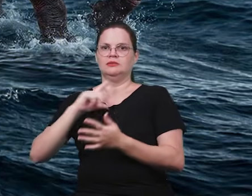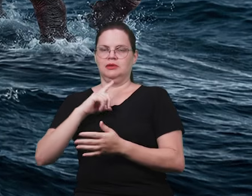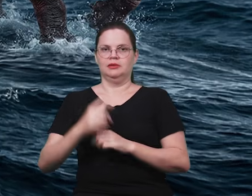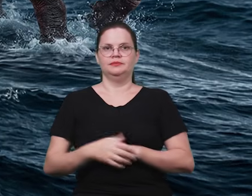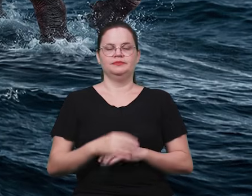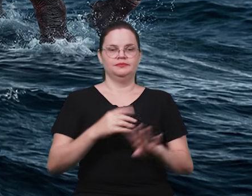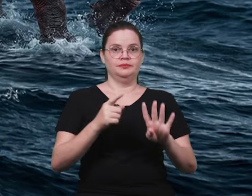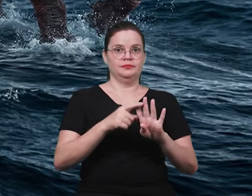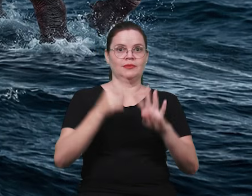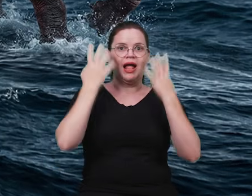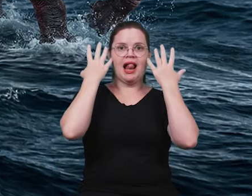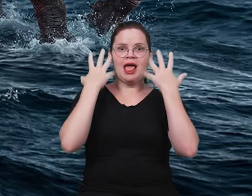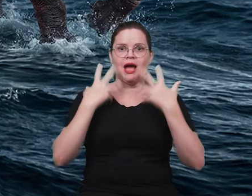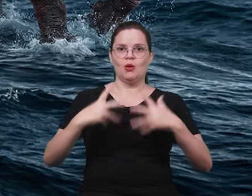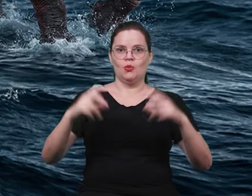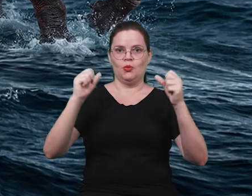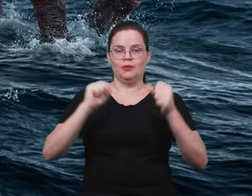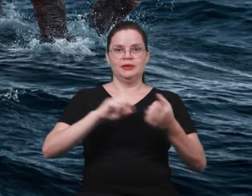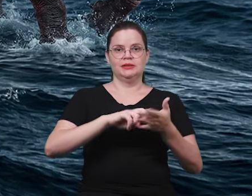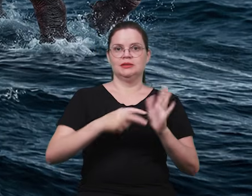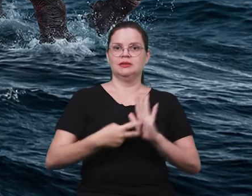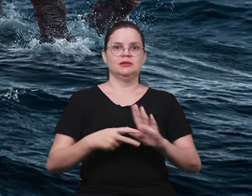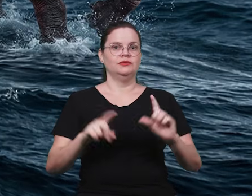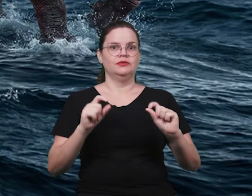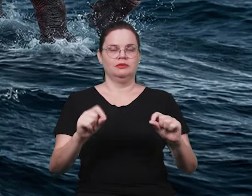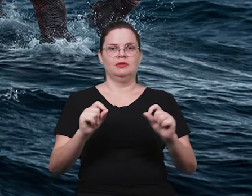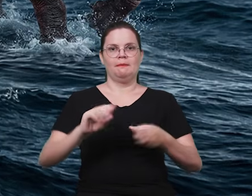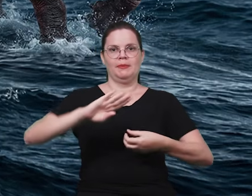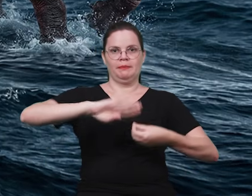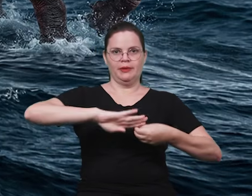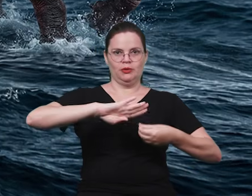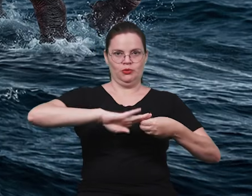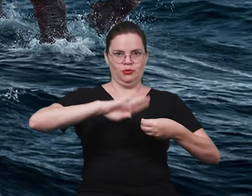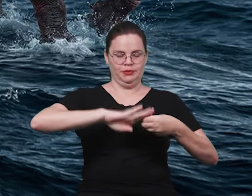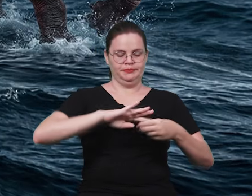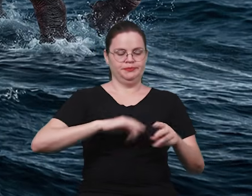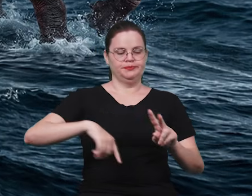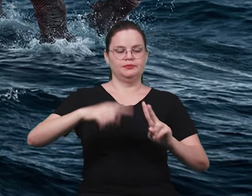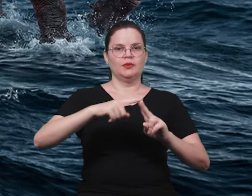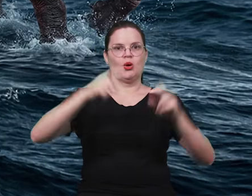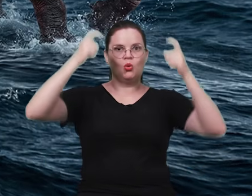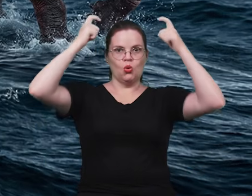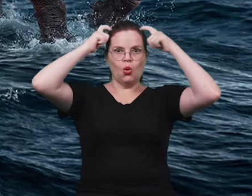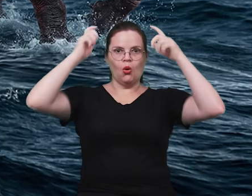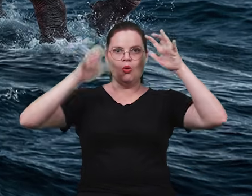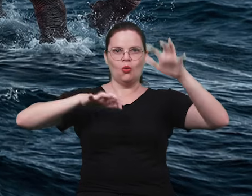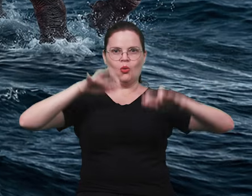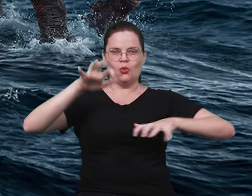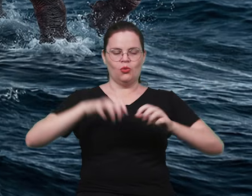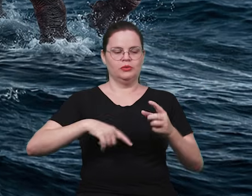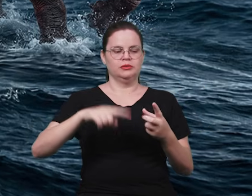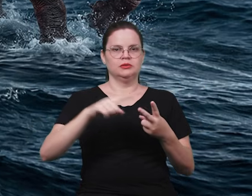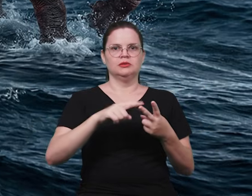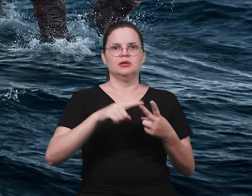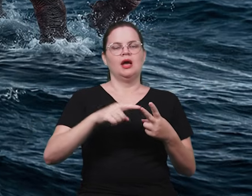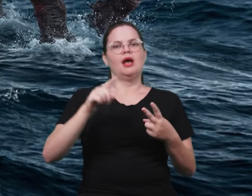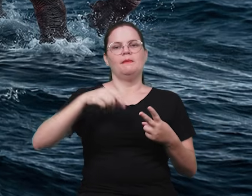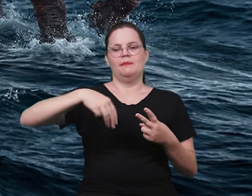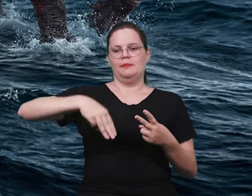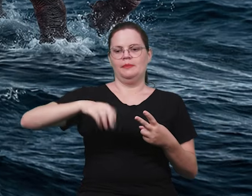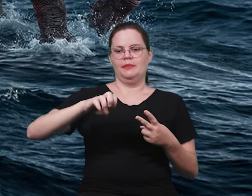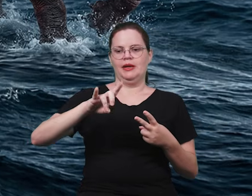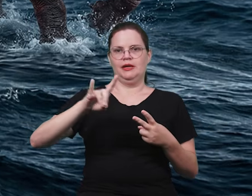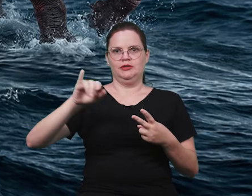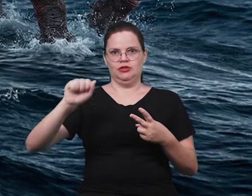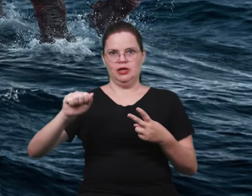o leão representa a Babilônia, o urso a Média e a Pérsia, né?